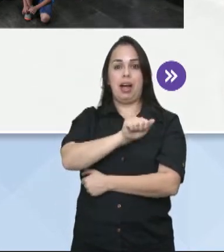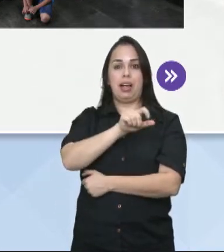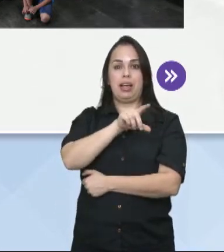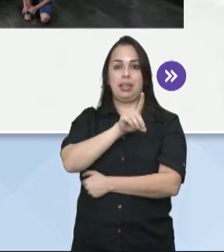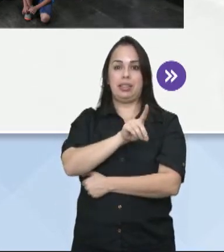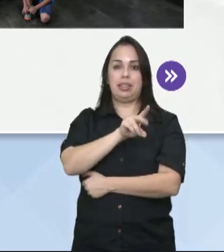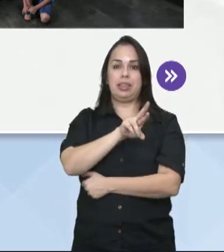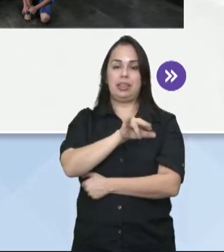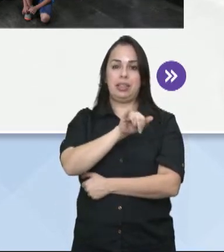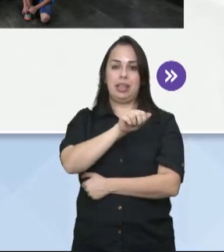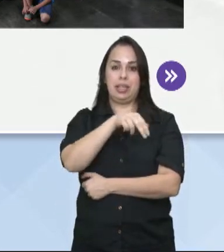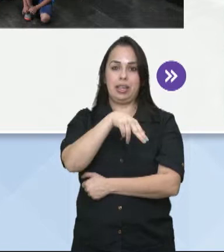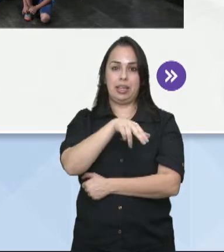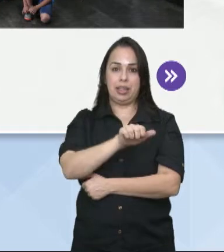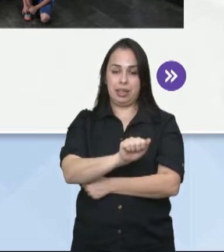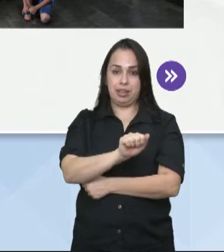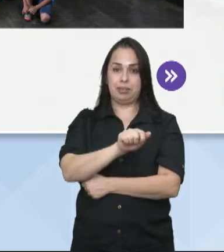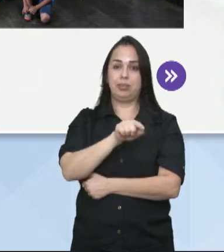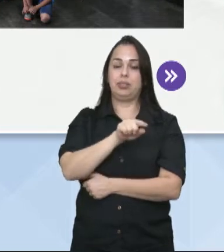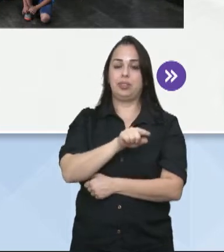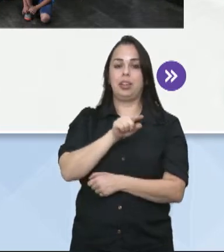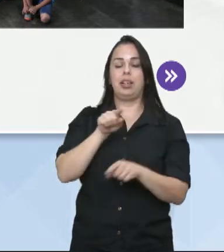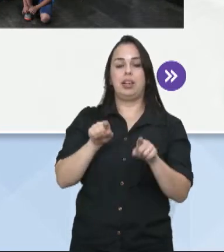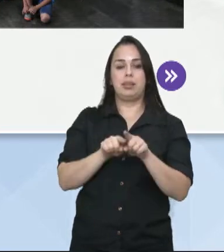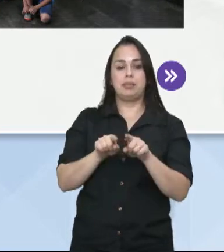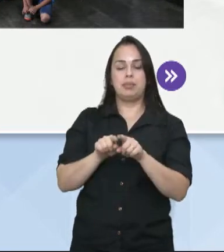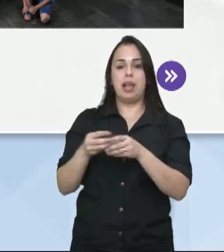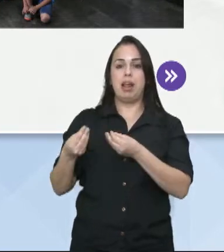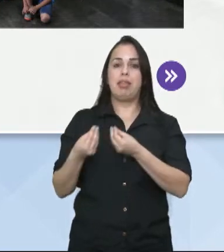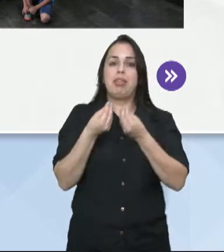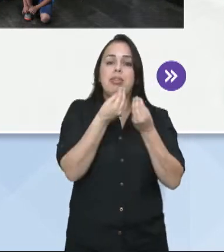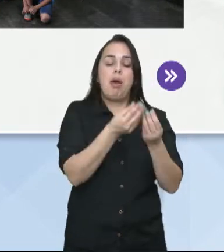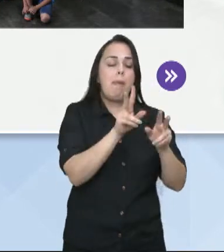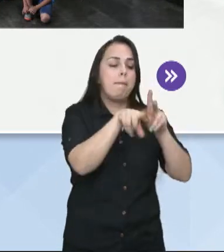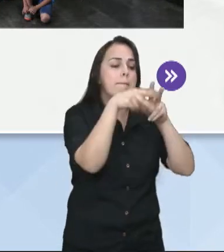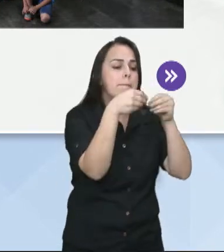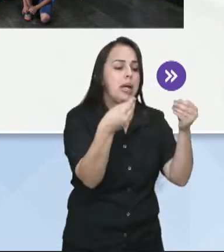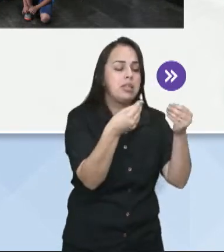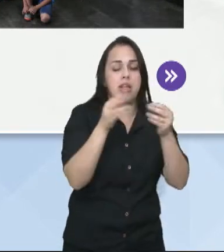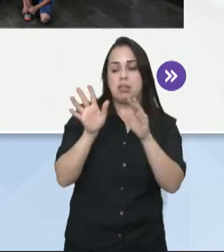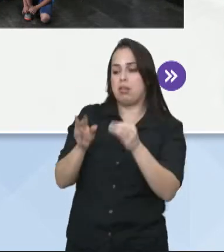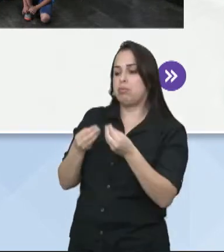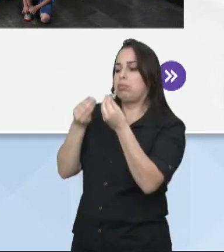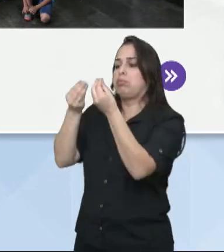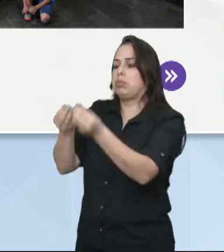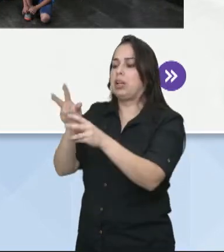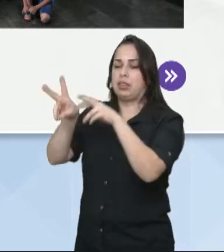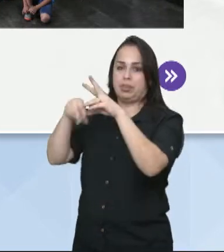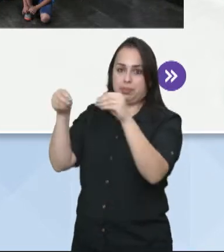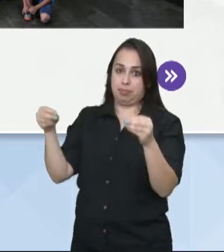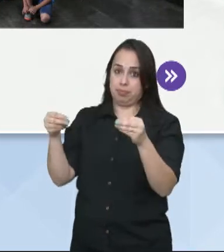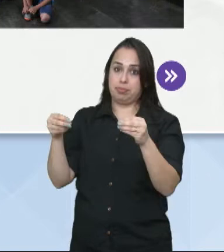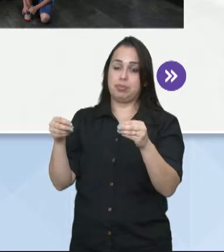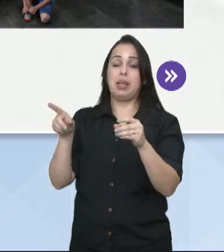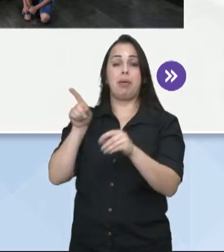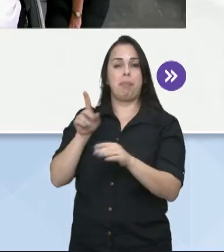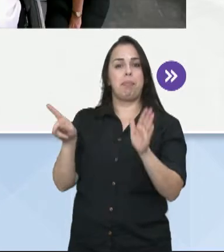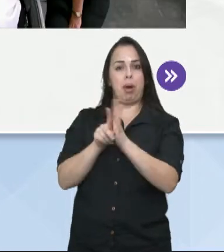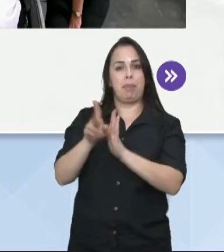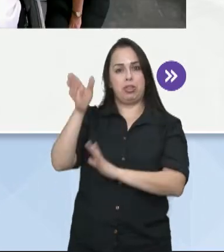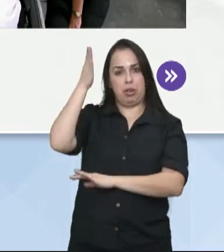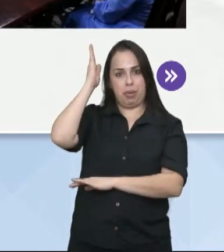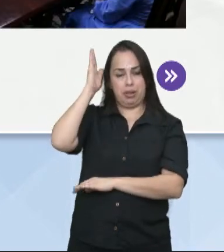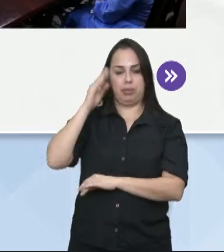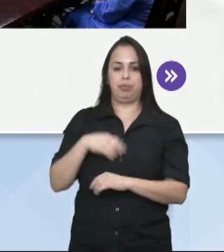a nossa Luau, que minha Ana Estela, uma lembrança de São José dos Campos, de Taubaté. Por